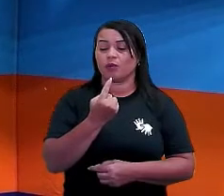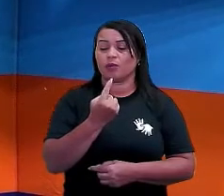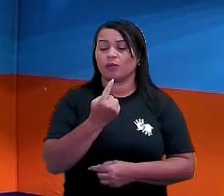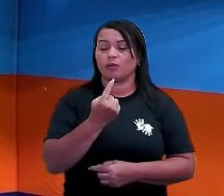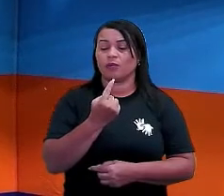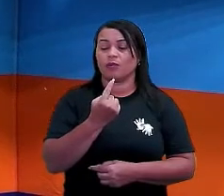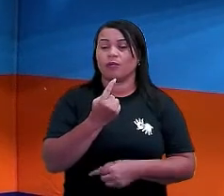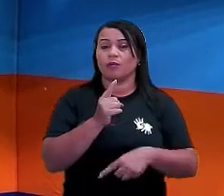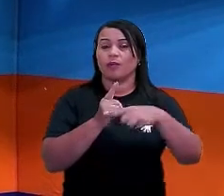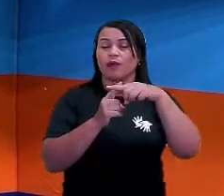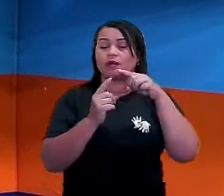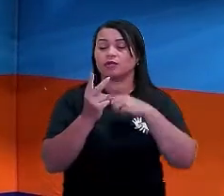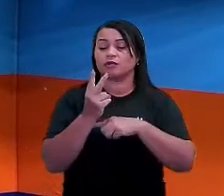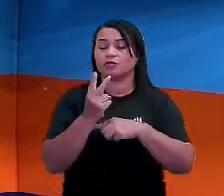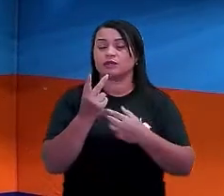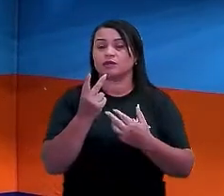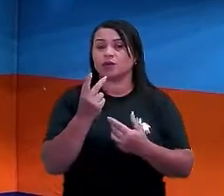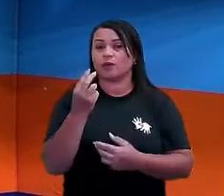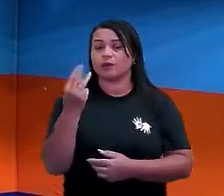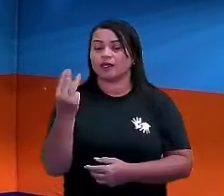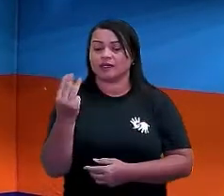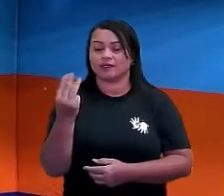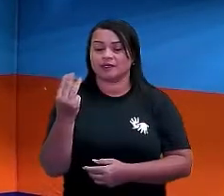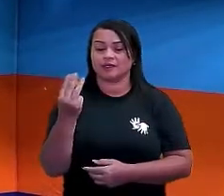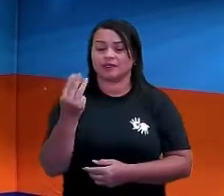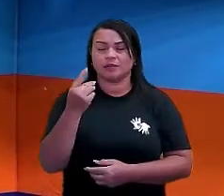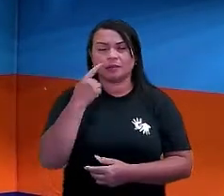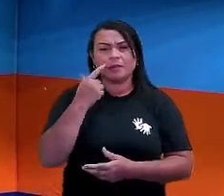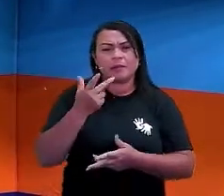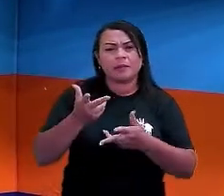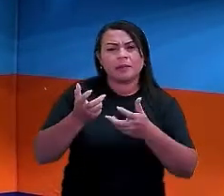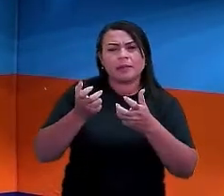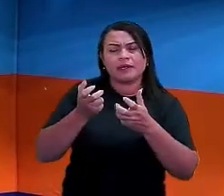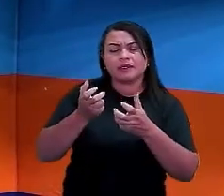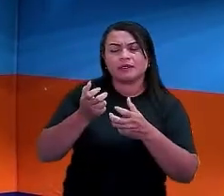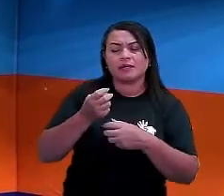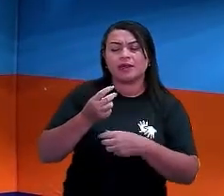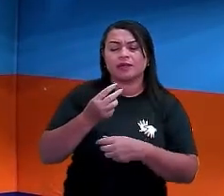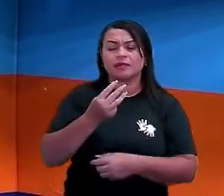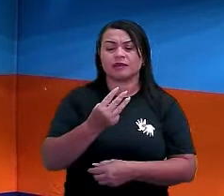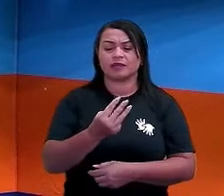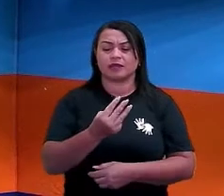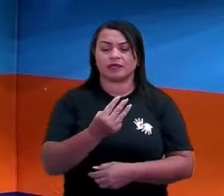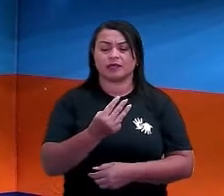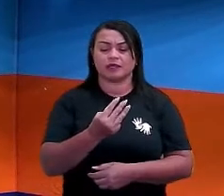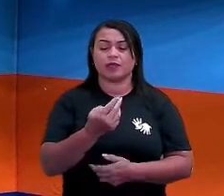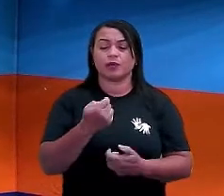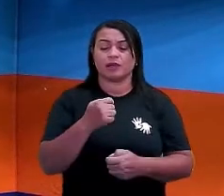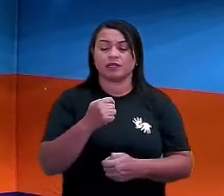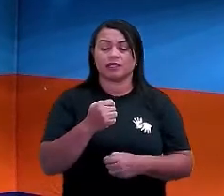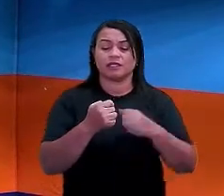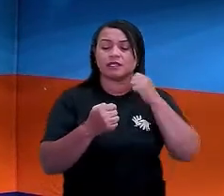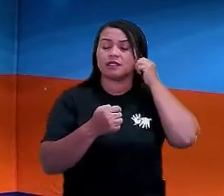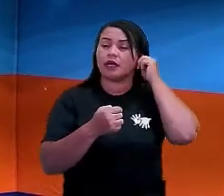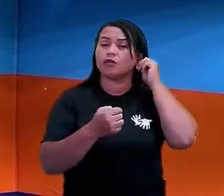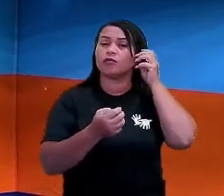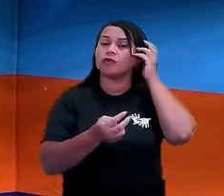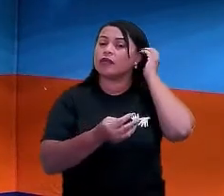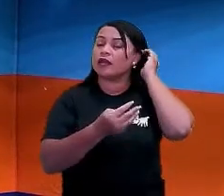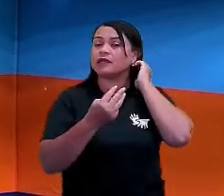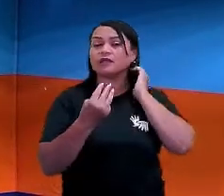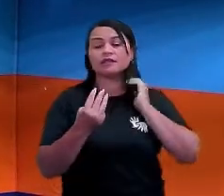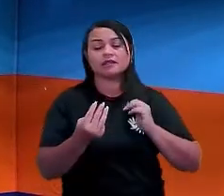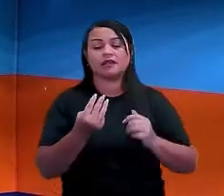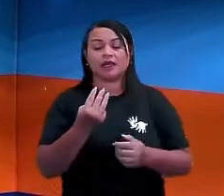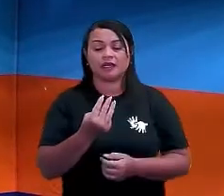1? Mais 2 igual a 3. Percebam o termo 3. Eu preciso da representação do